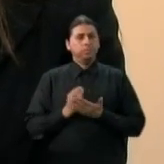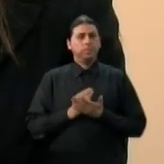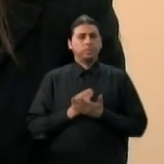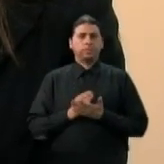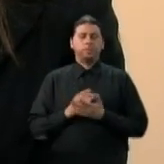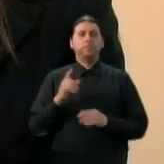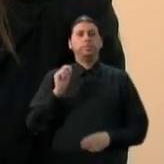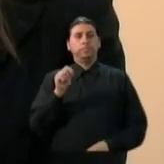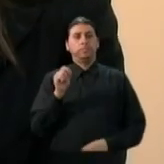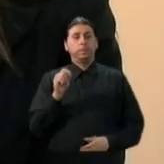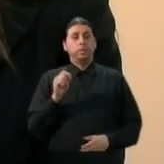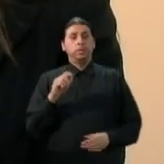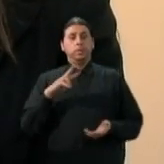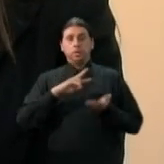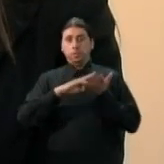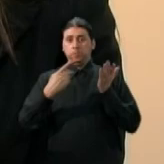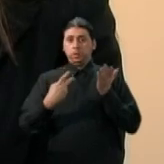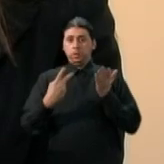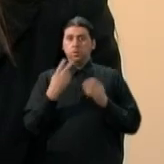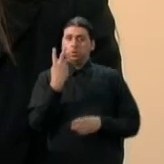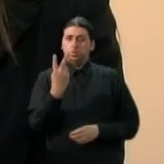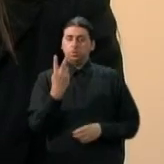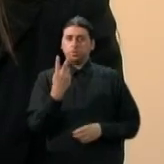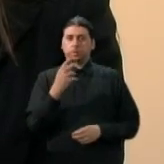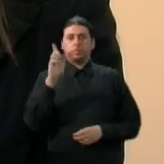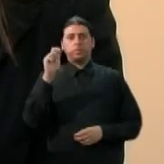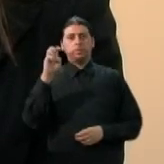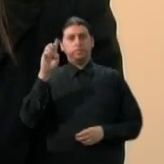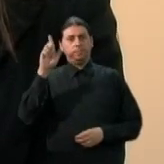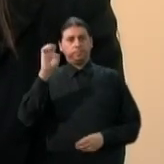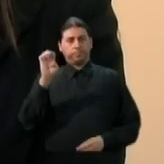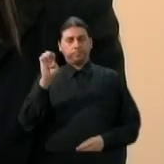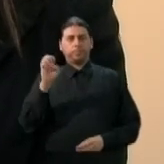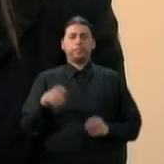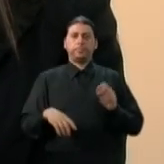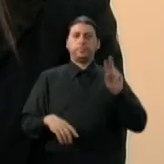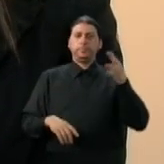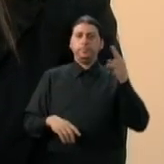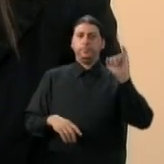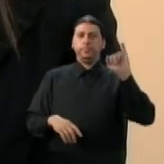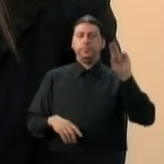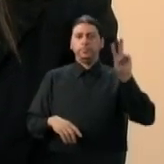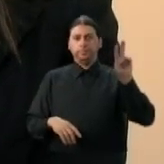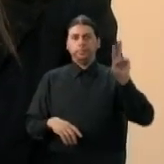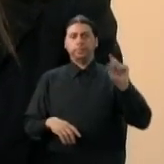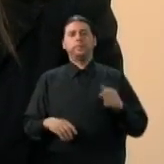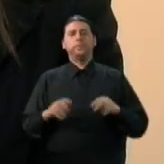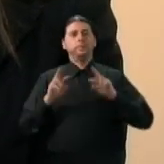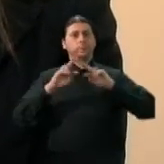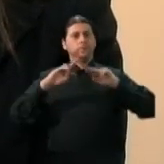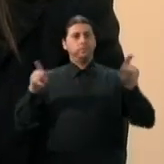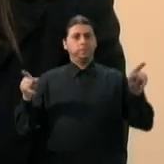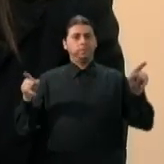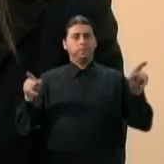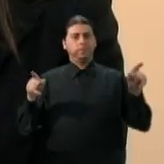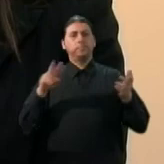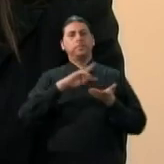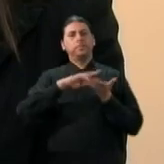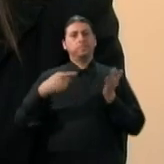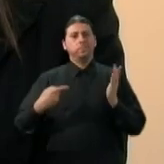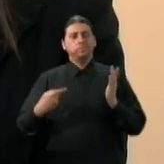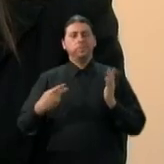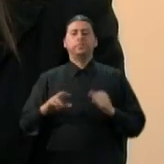nós estamos falando de dois vírus, né? O da dengue e do HIV. São vírus completamente diferentes,